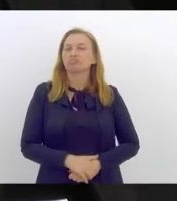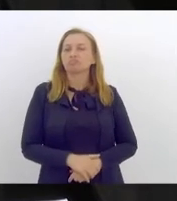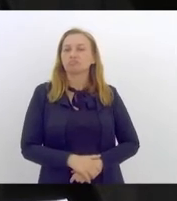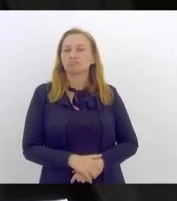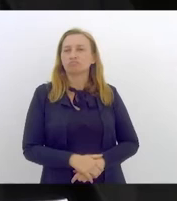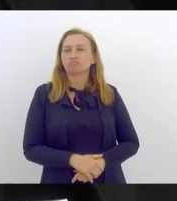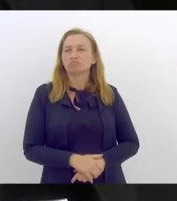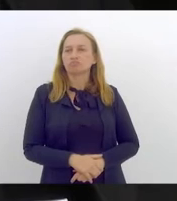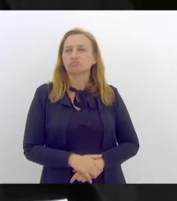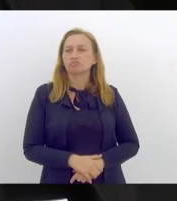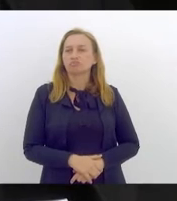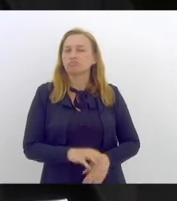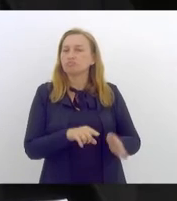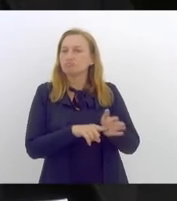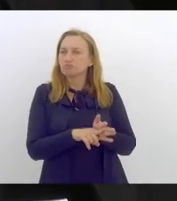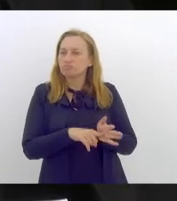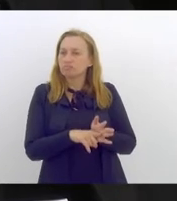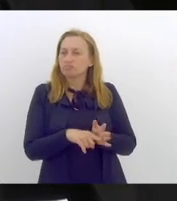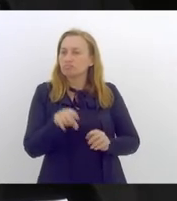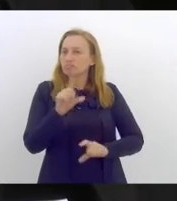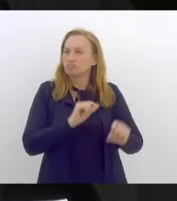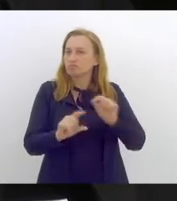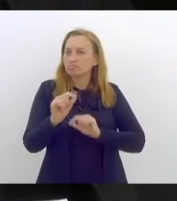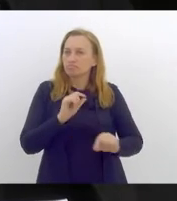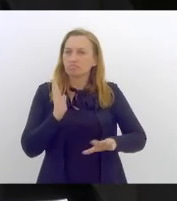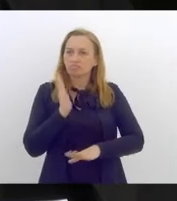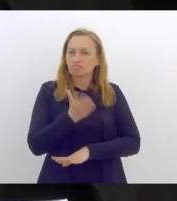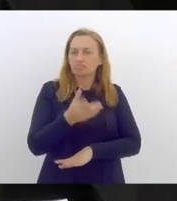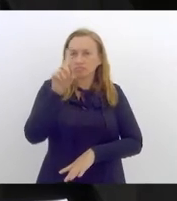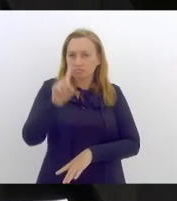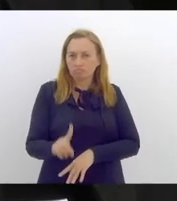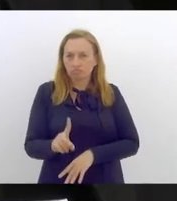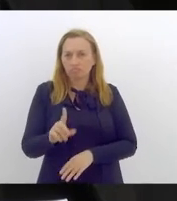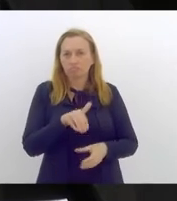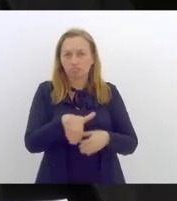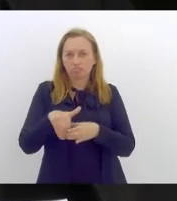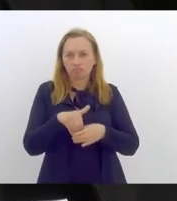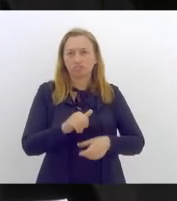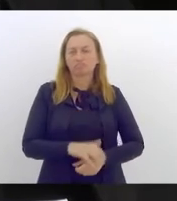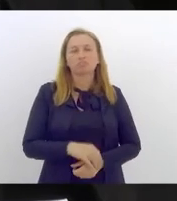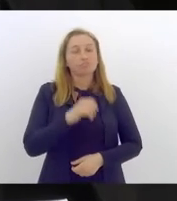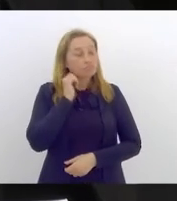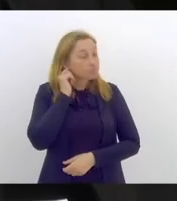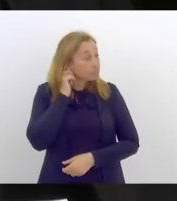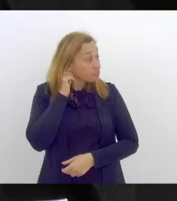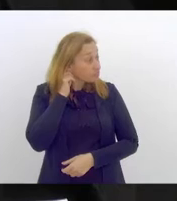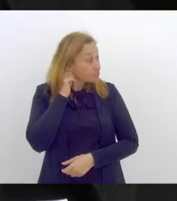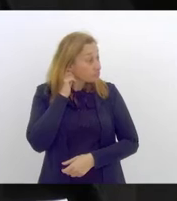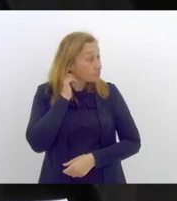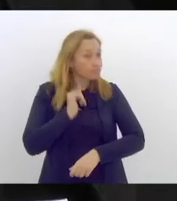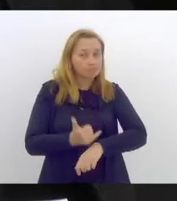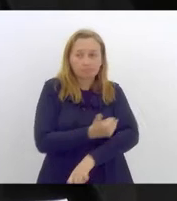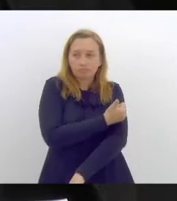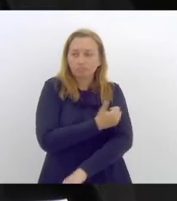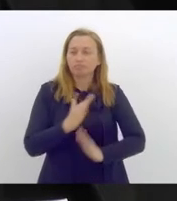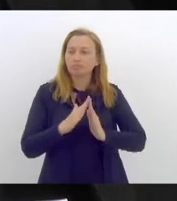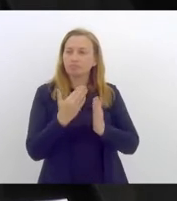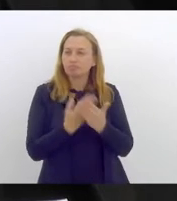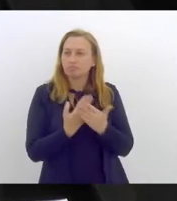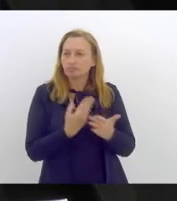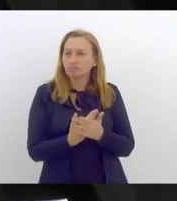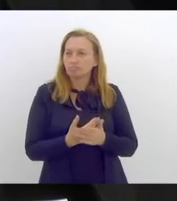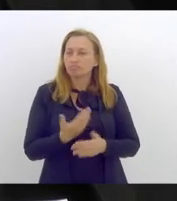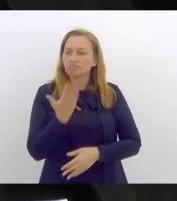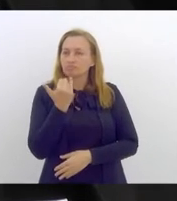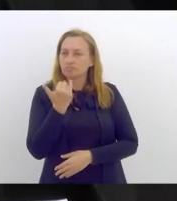A realização da consulta para a escolha direta dos diretores das escolas estaduais. A infraestrutura das escolas. A